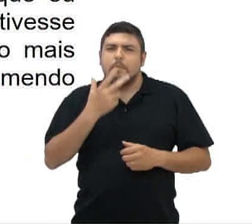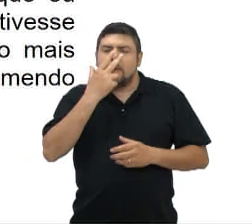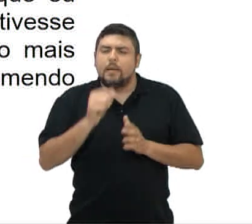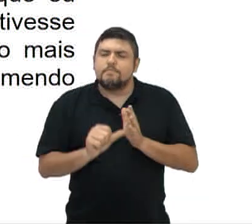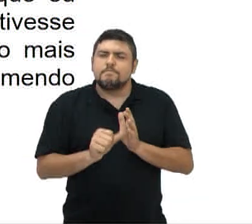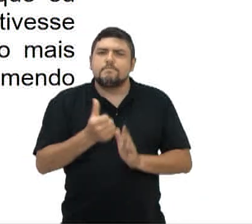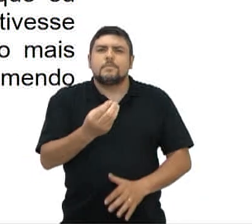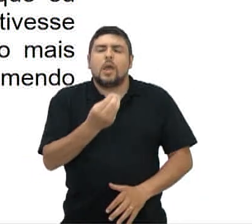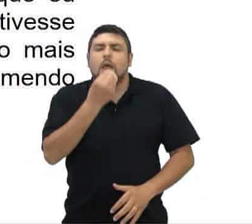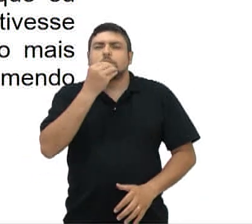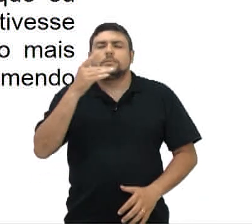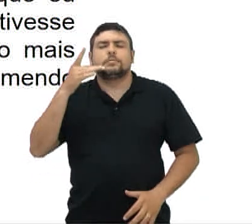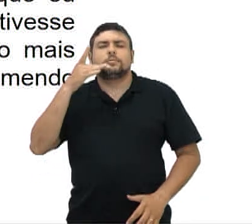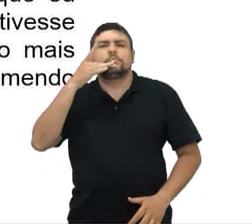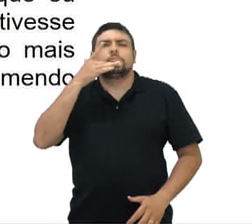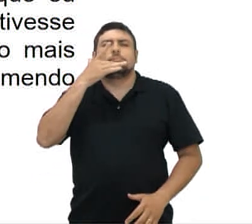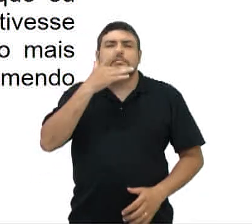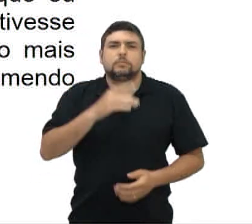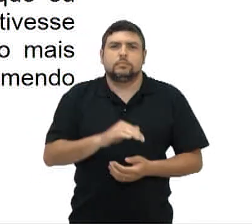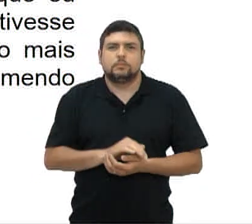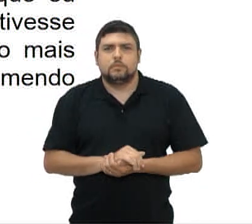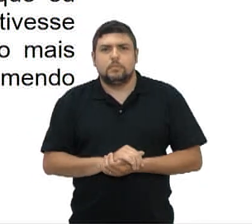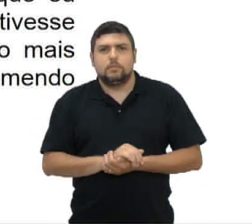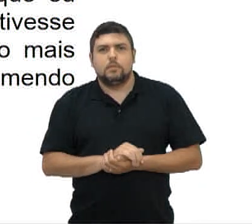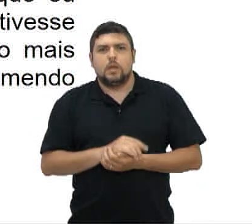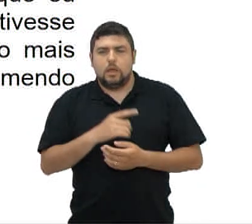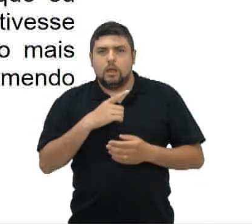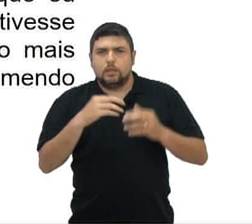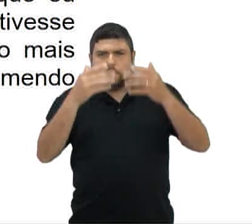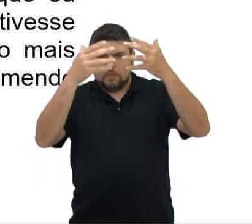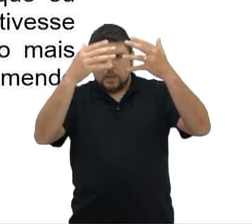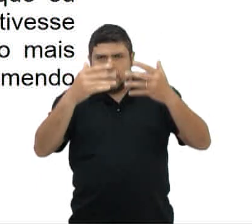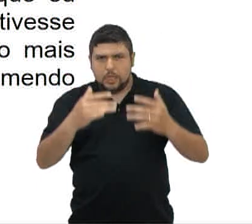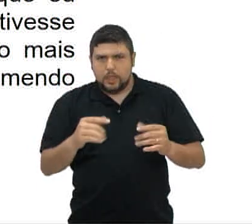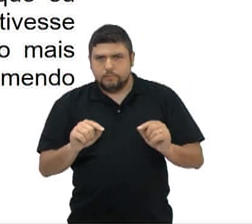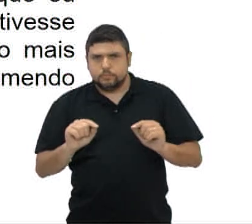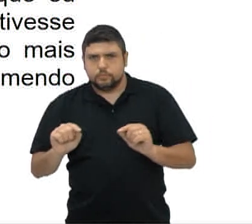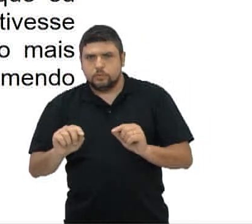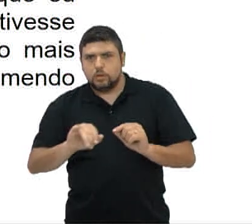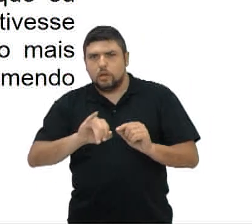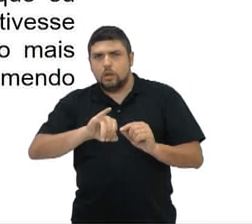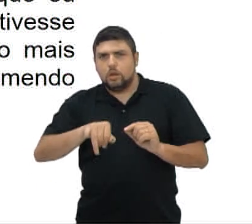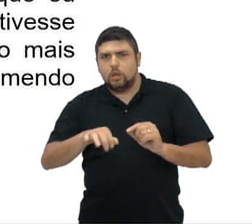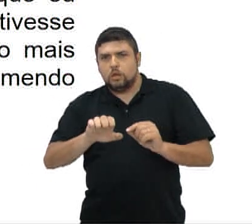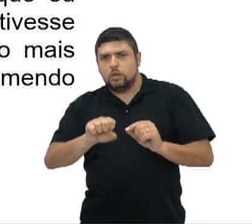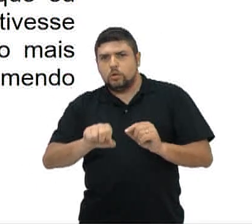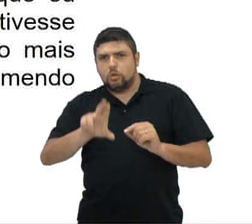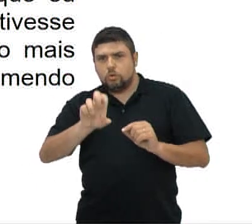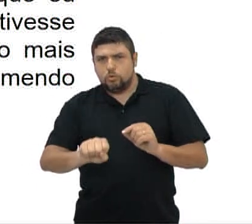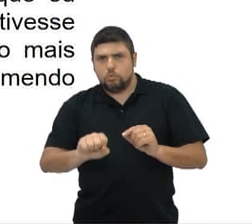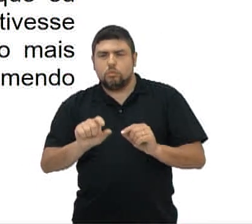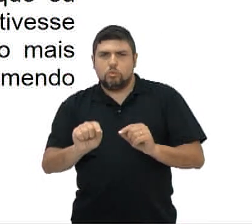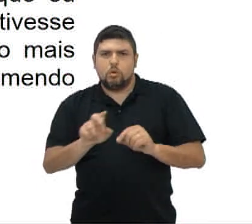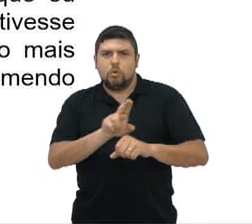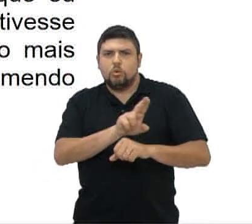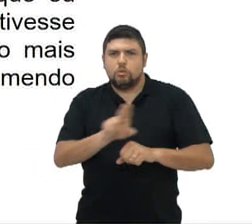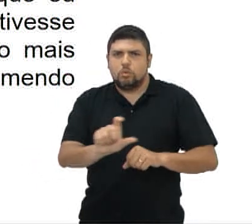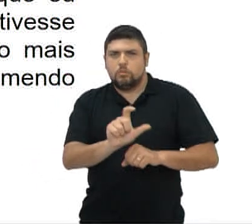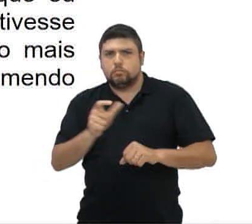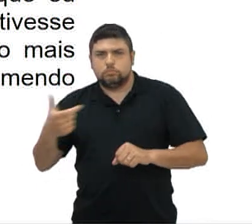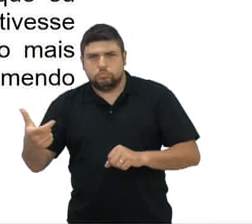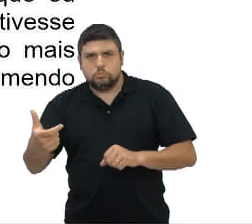ali tem Jesus, que é o sobrenome da autora, né, desse diário. Foi publicado em 2007,